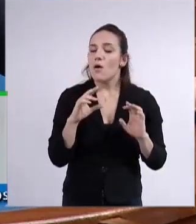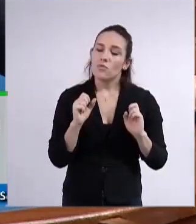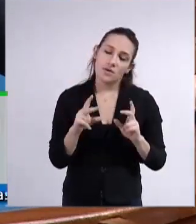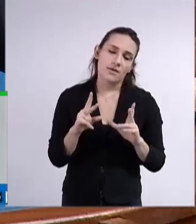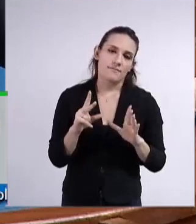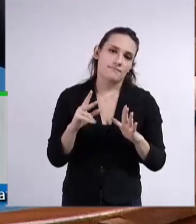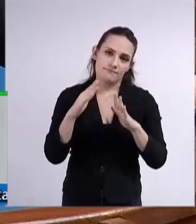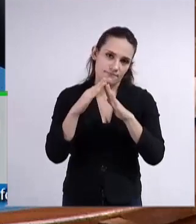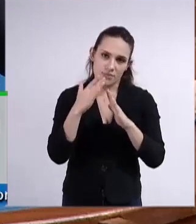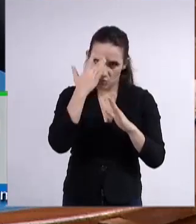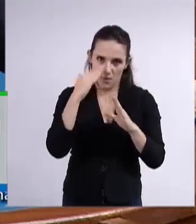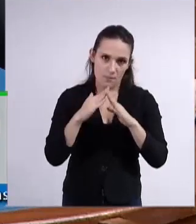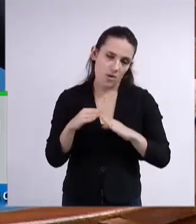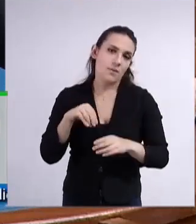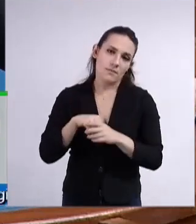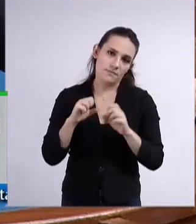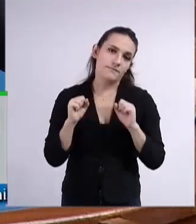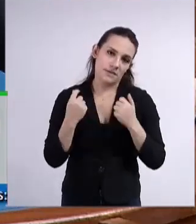deputado